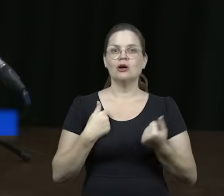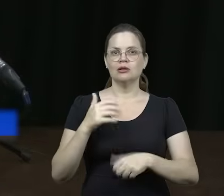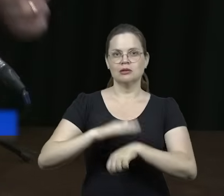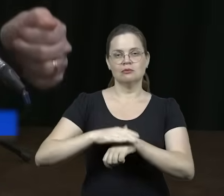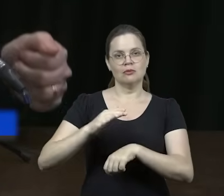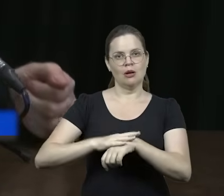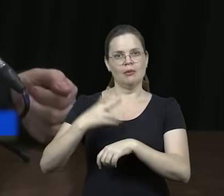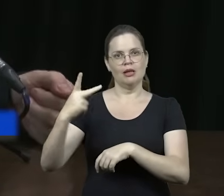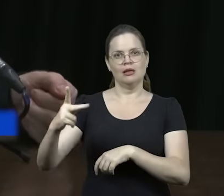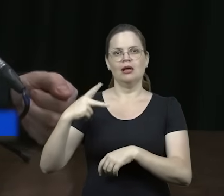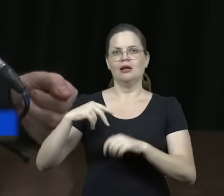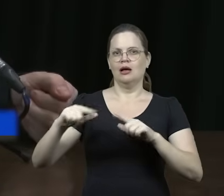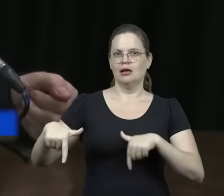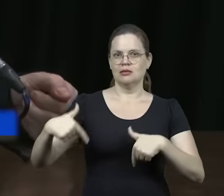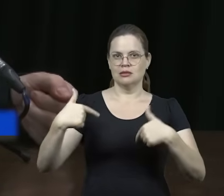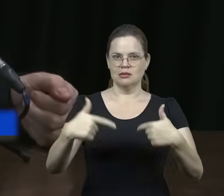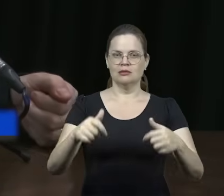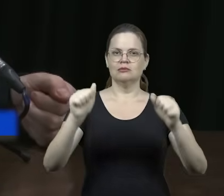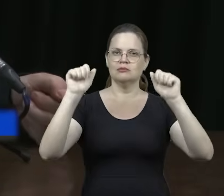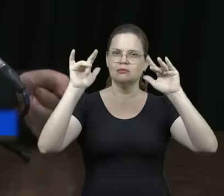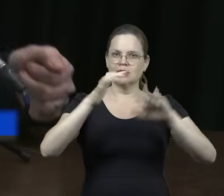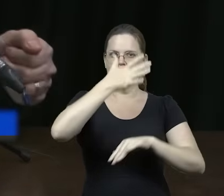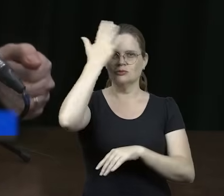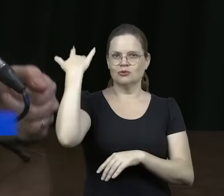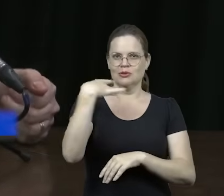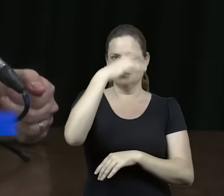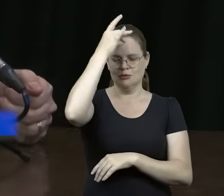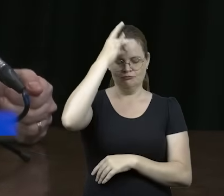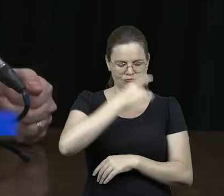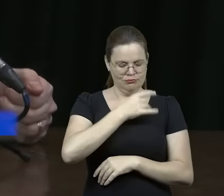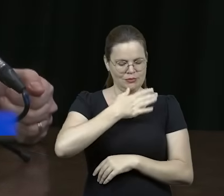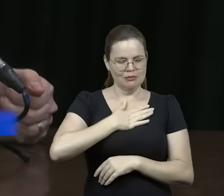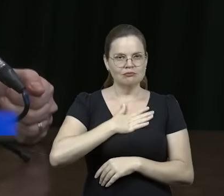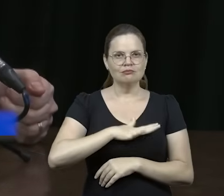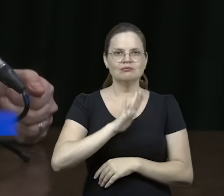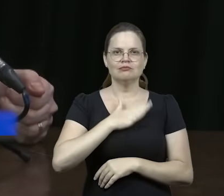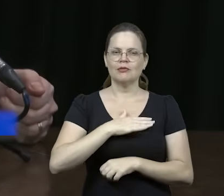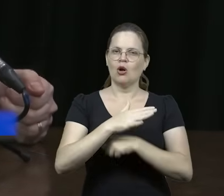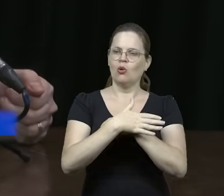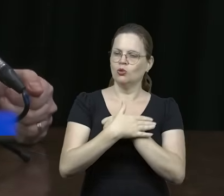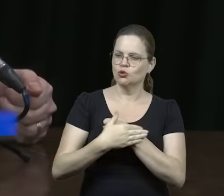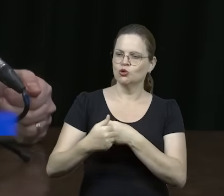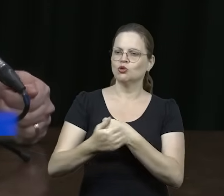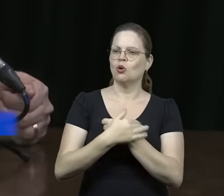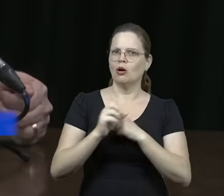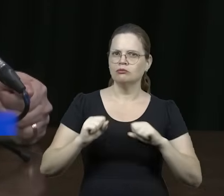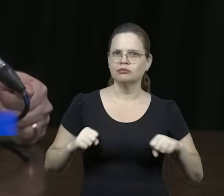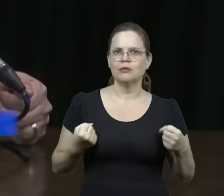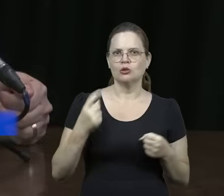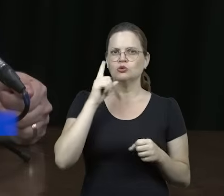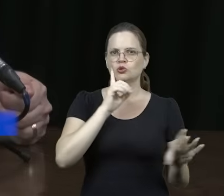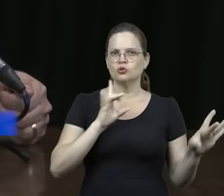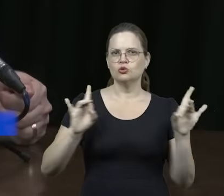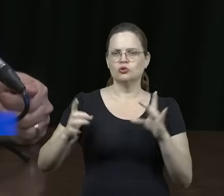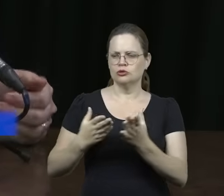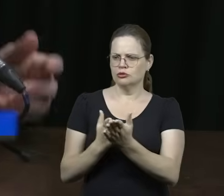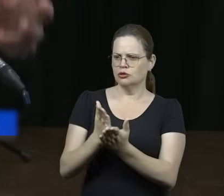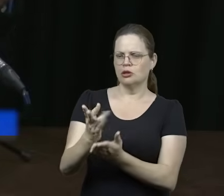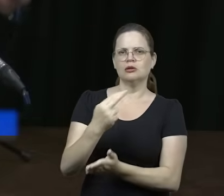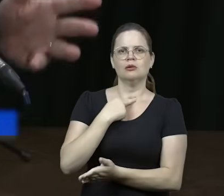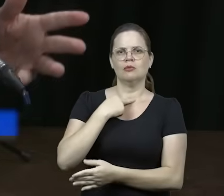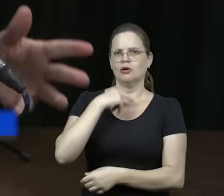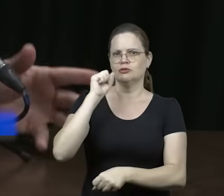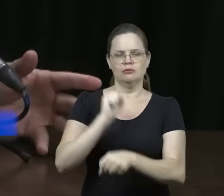para renovar as nossas vidas, não é? Nós precisamos, e a nossa caminhada é dinâmica, nós não podemos parar,